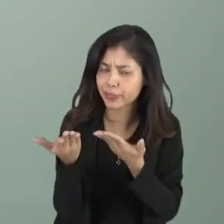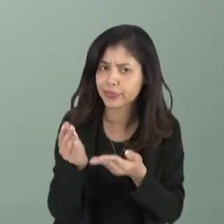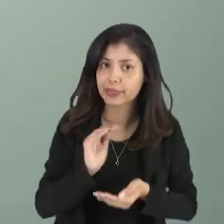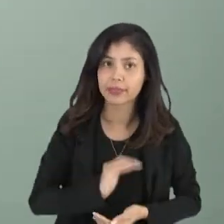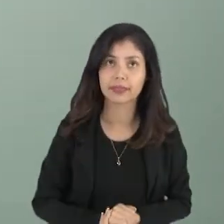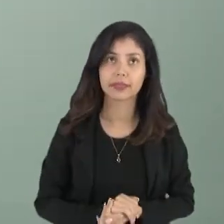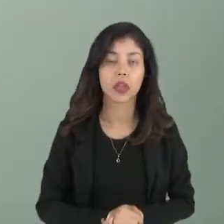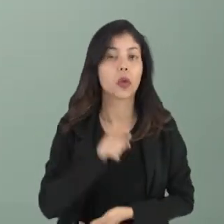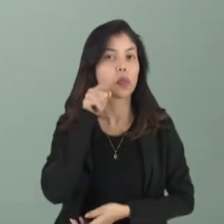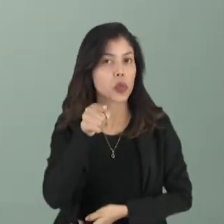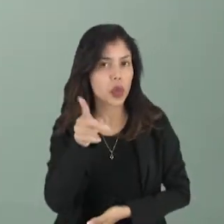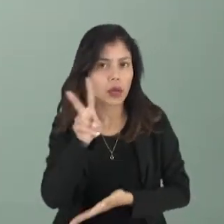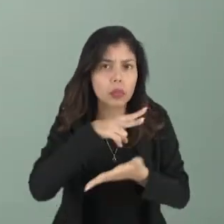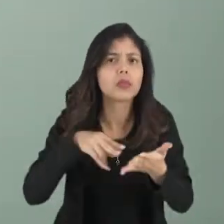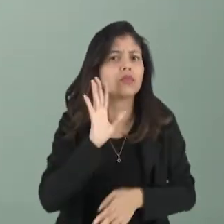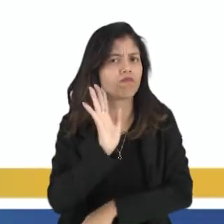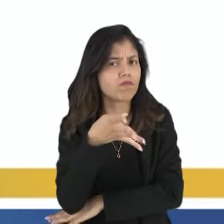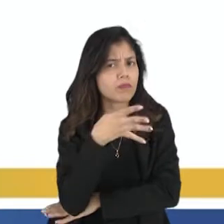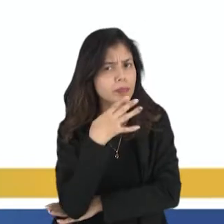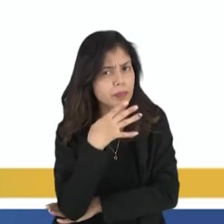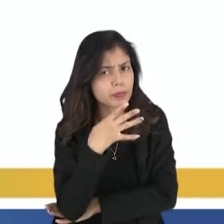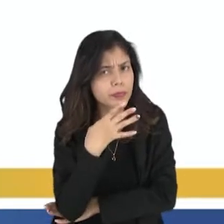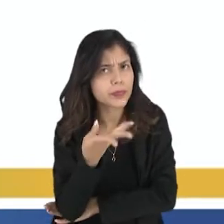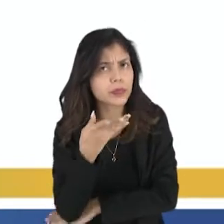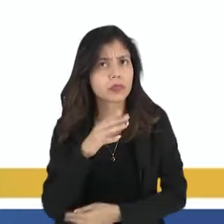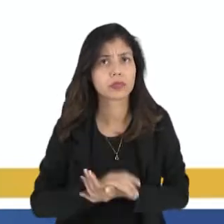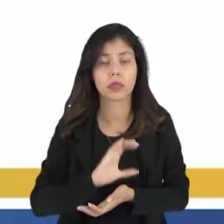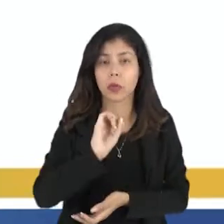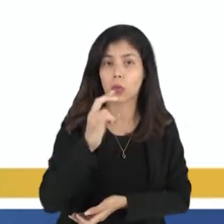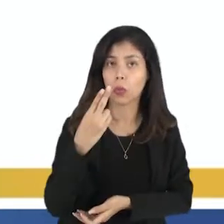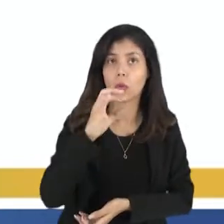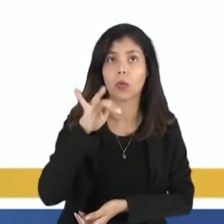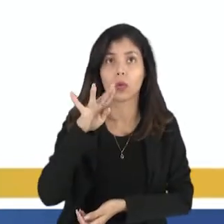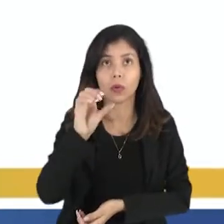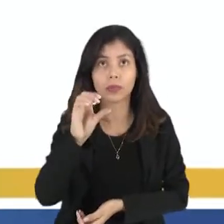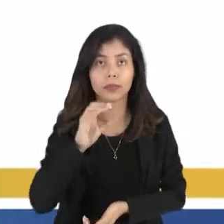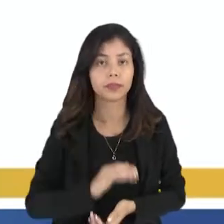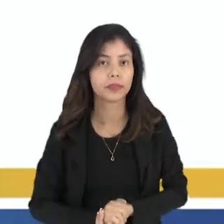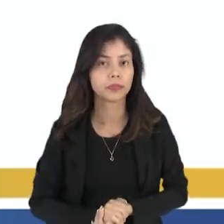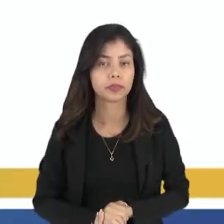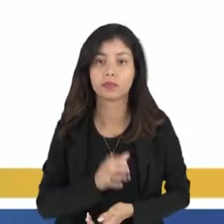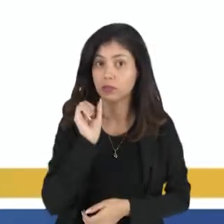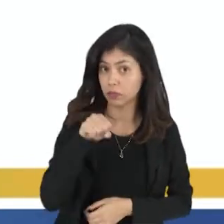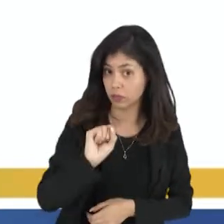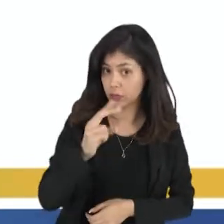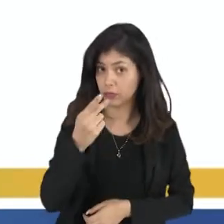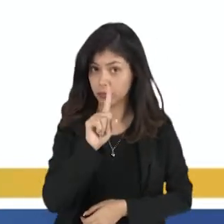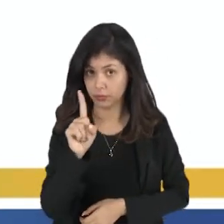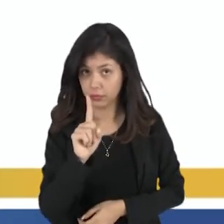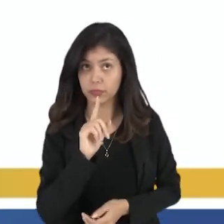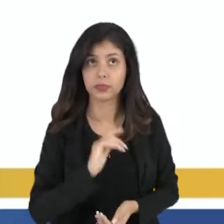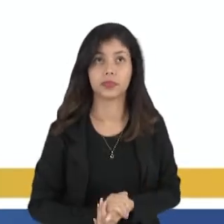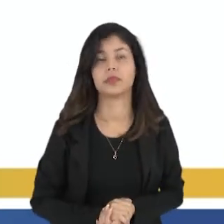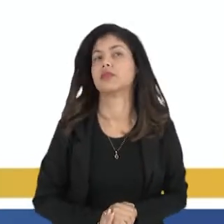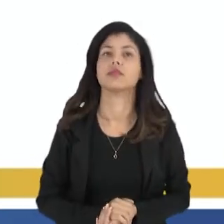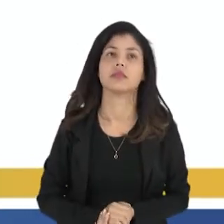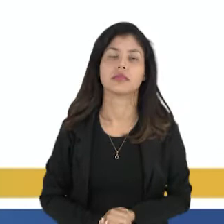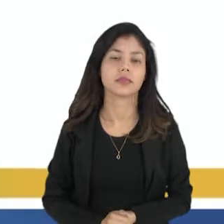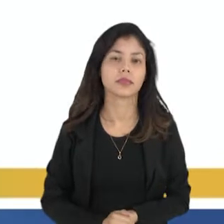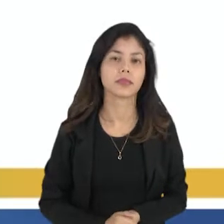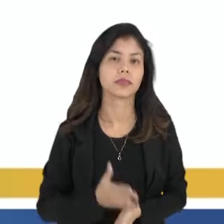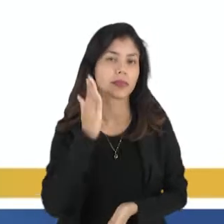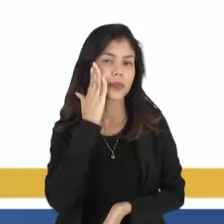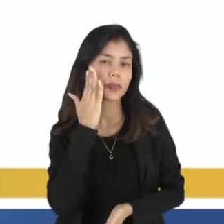vocês. Você já leu um cartoon ou comic strip? Sim ou não?